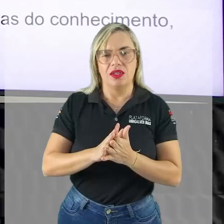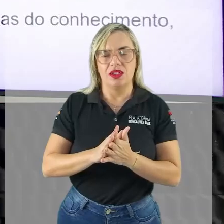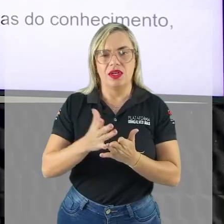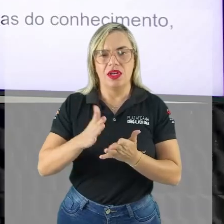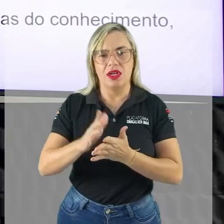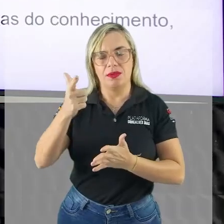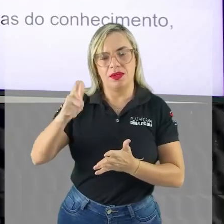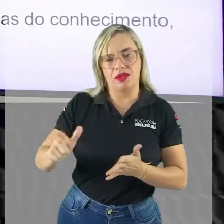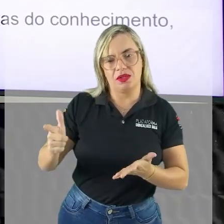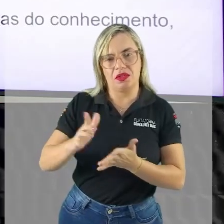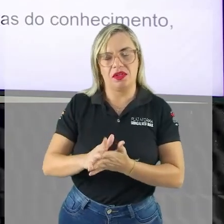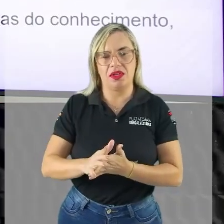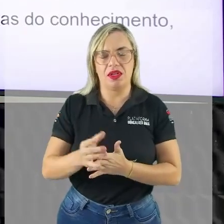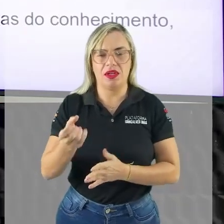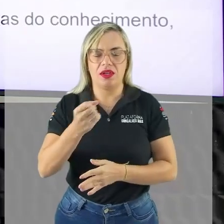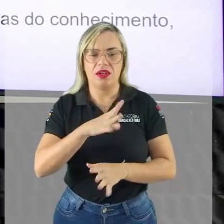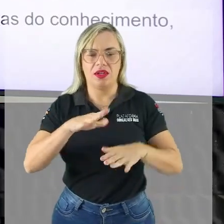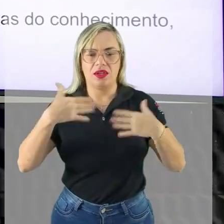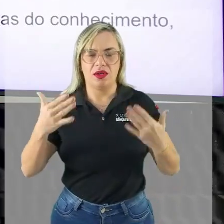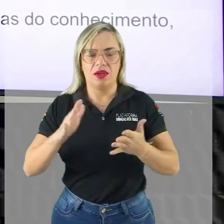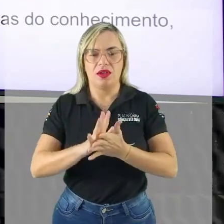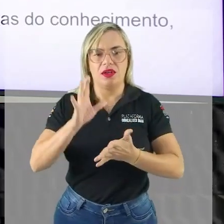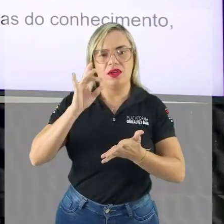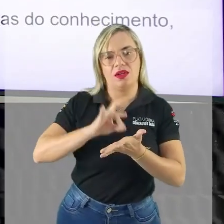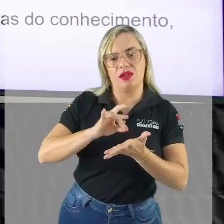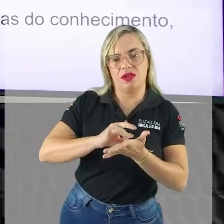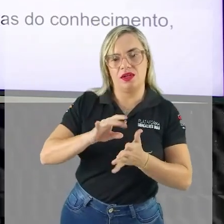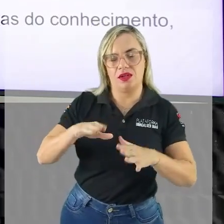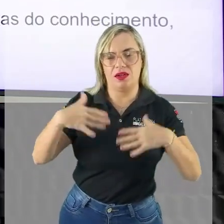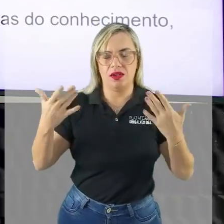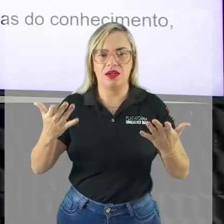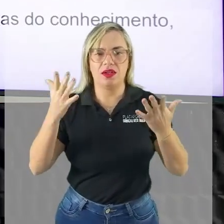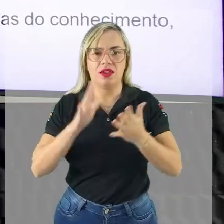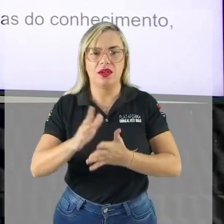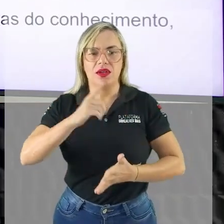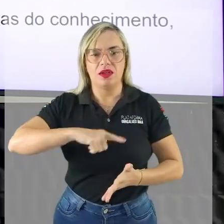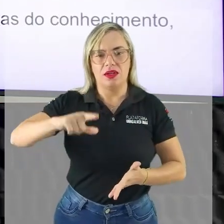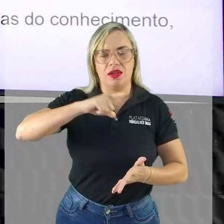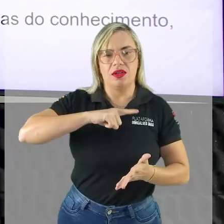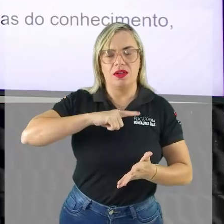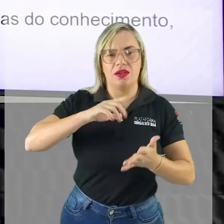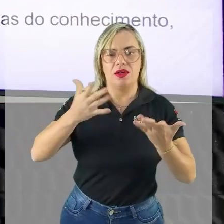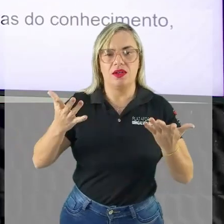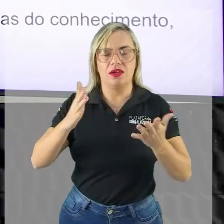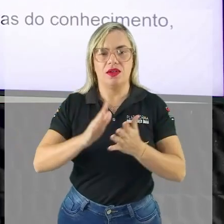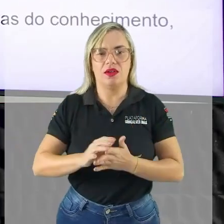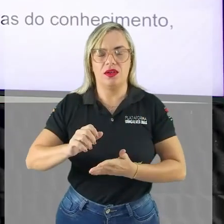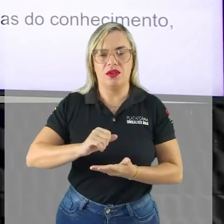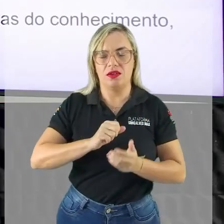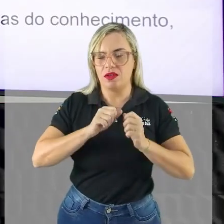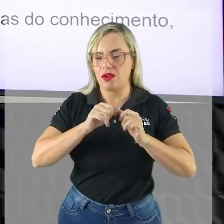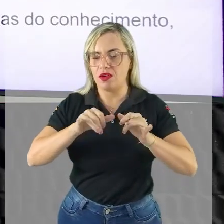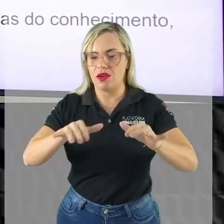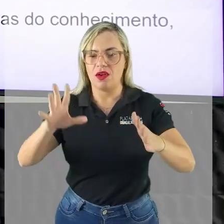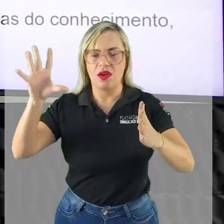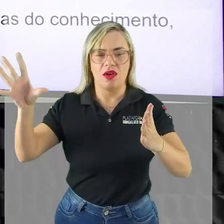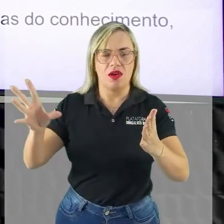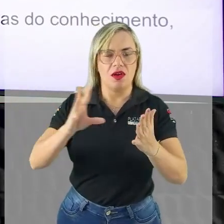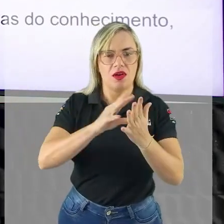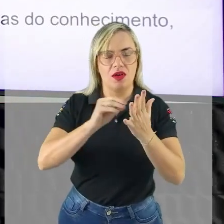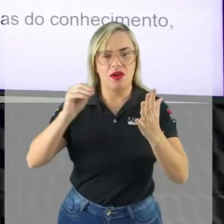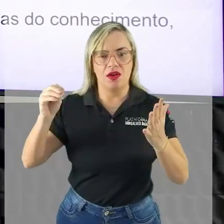é novidade, é original. Muito que se tem é copiado,